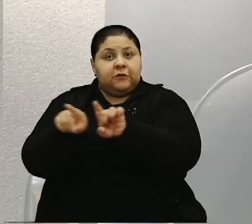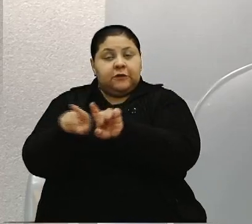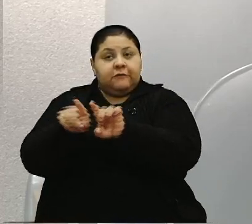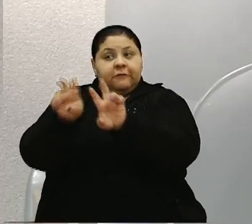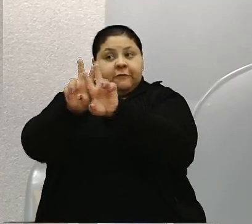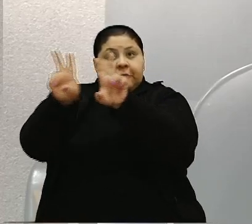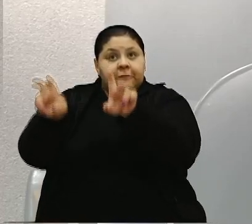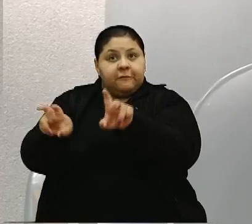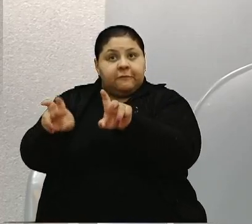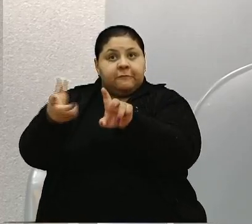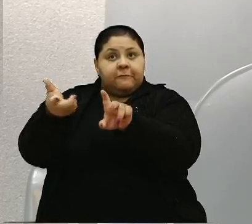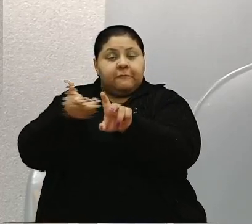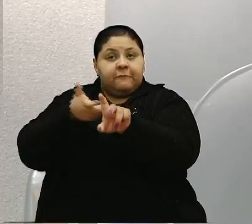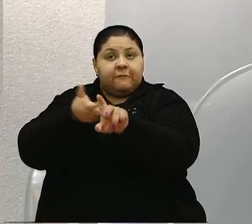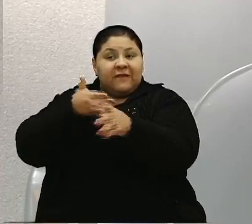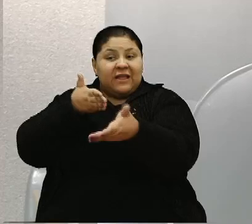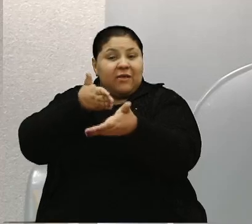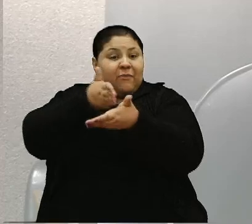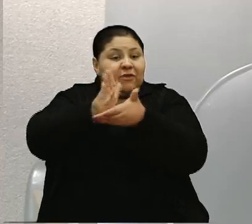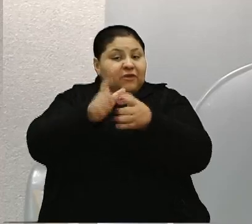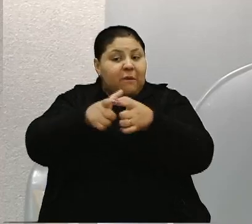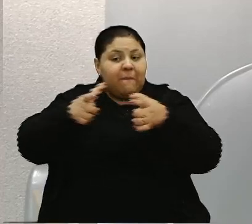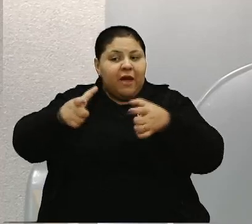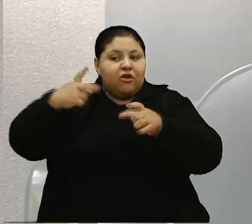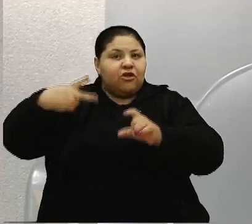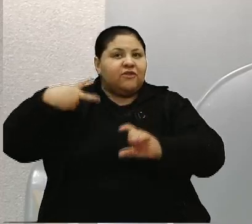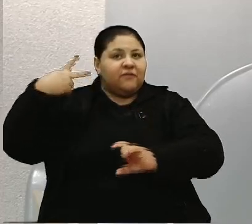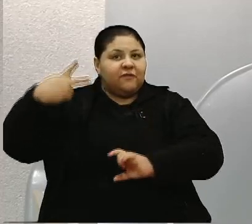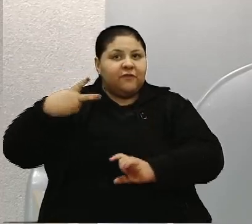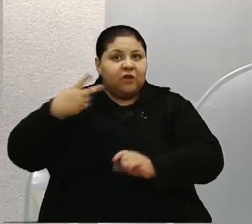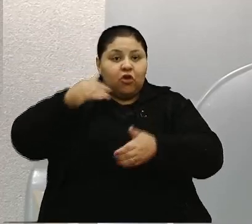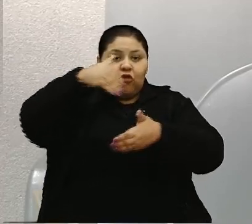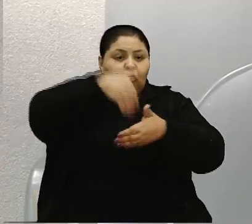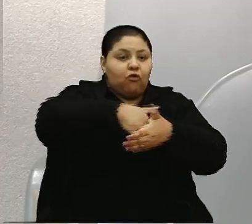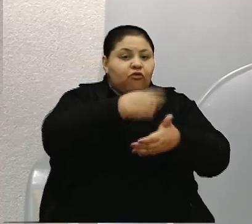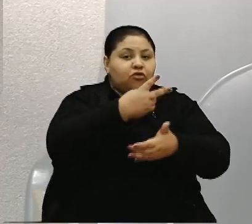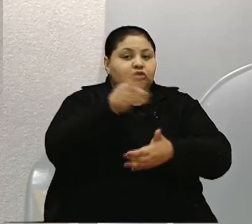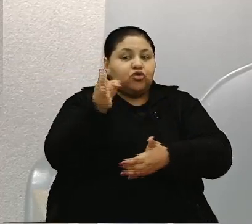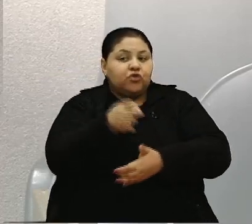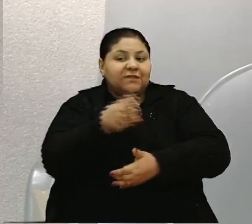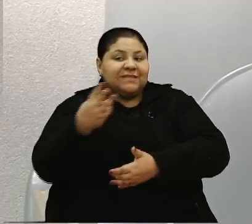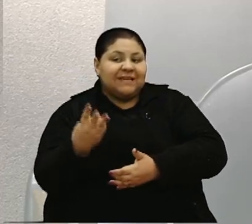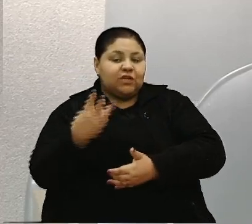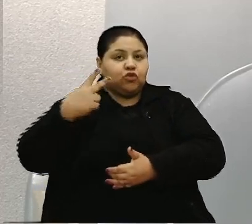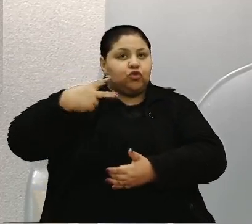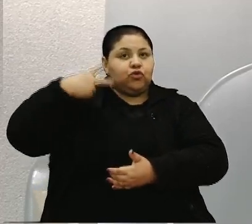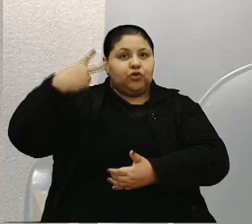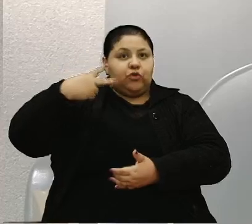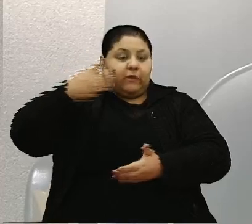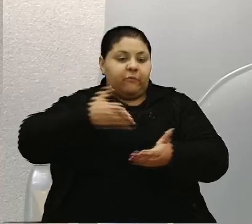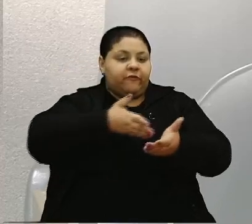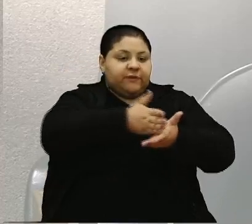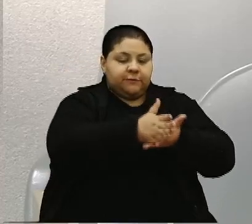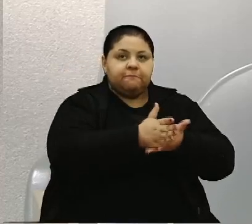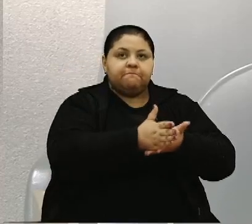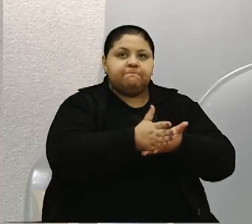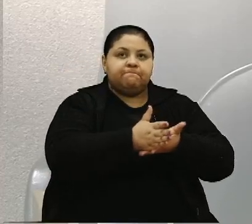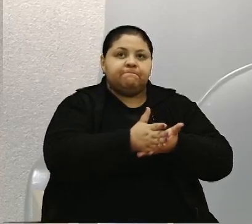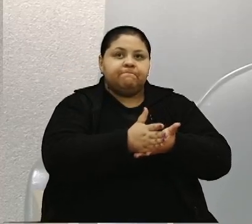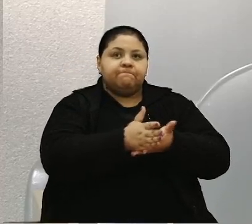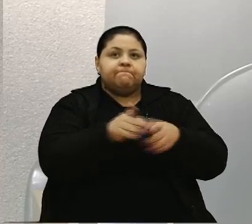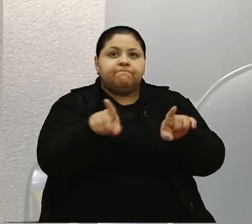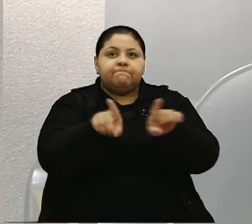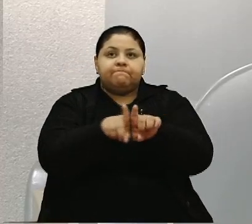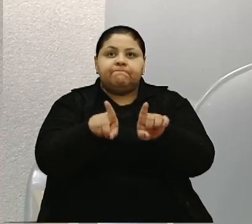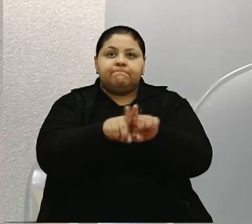matéria exige quórum de maioria qualificada, ou seja, o voto de 2/3 da Câmara Municipal para sua aprovação, consoante